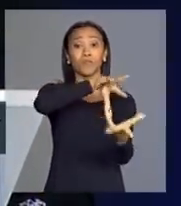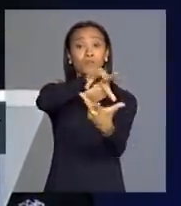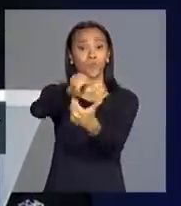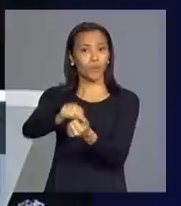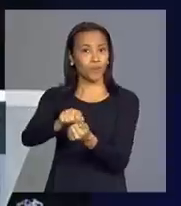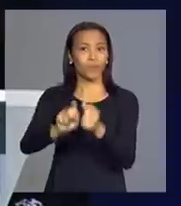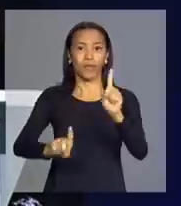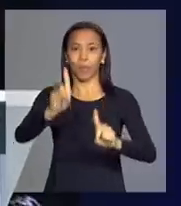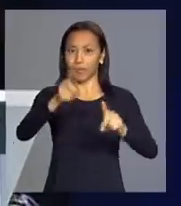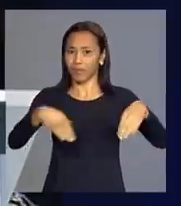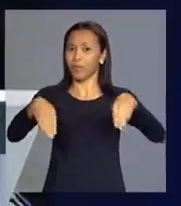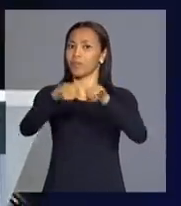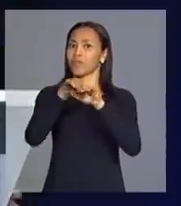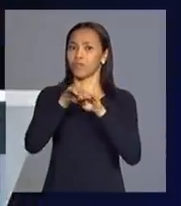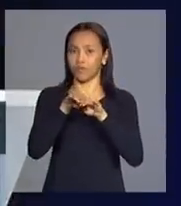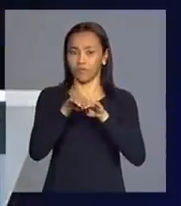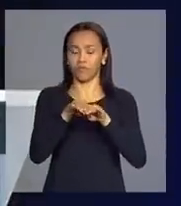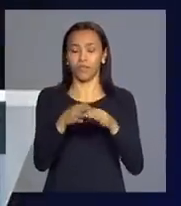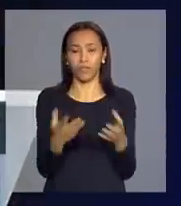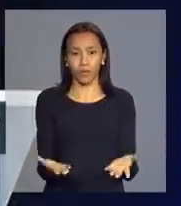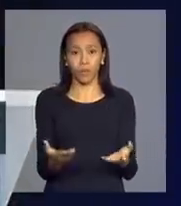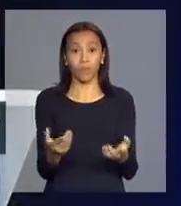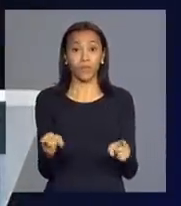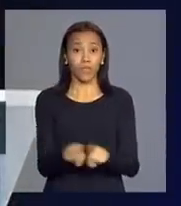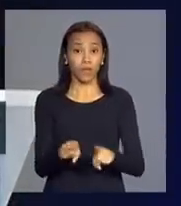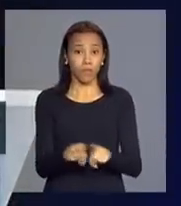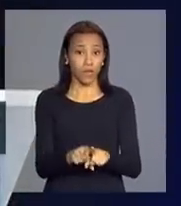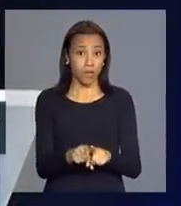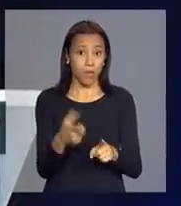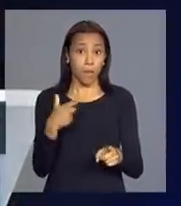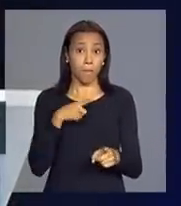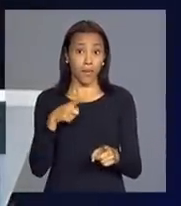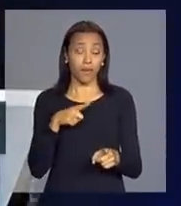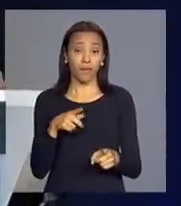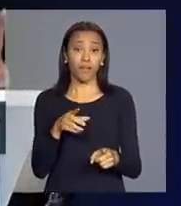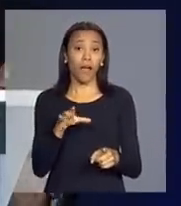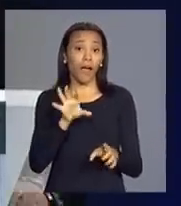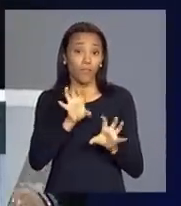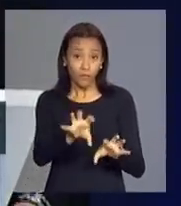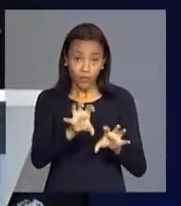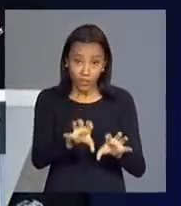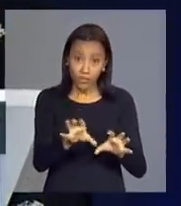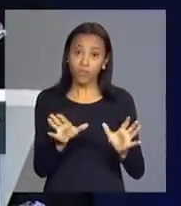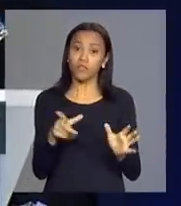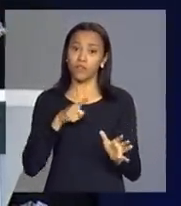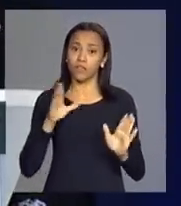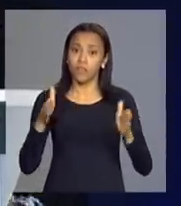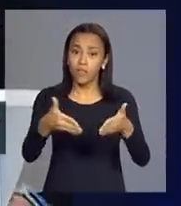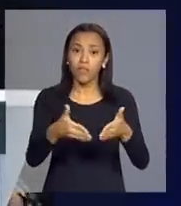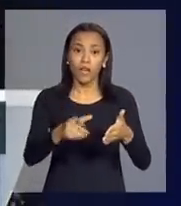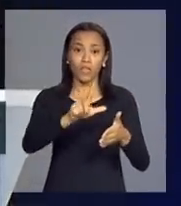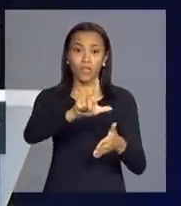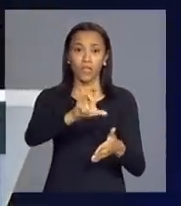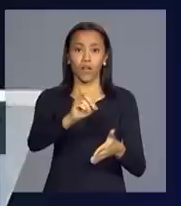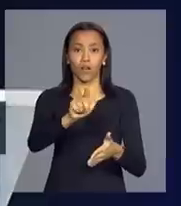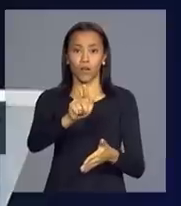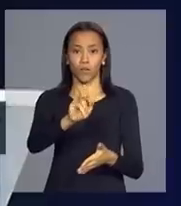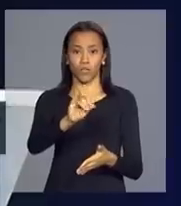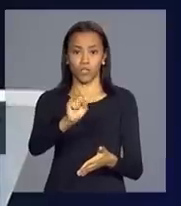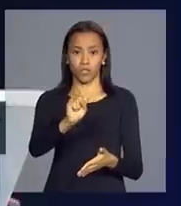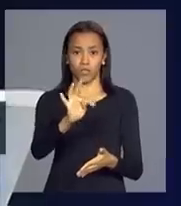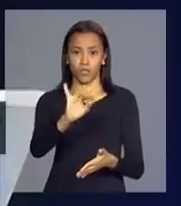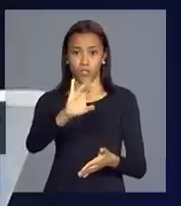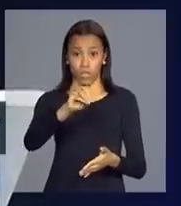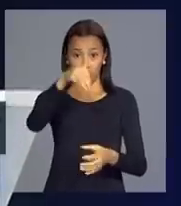da competitividade, pelo impacto que terá na eficiência da logística do Brasil, pelo impacto que